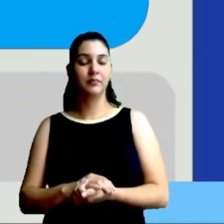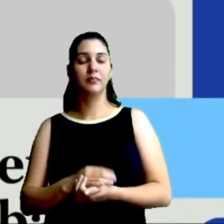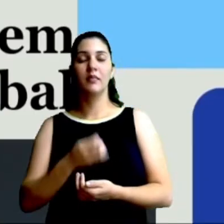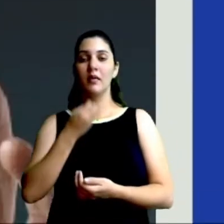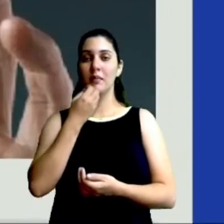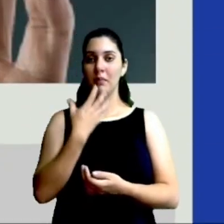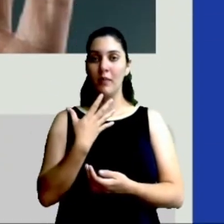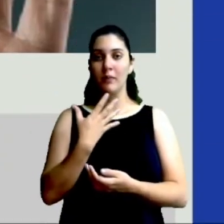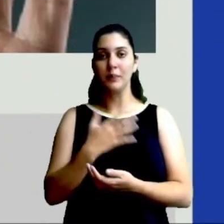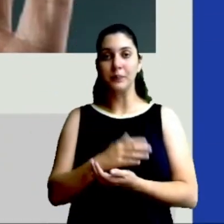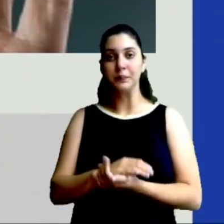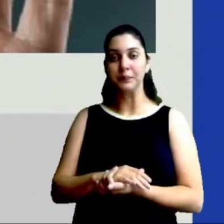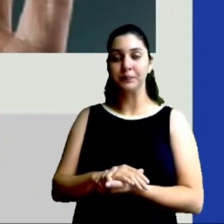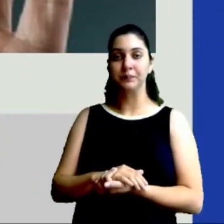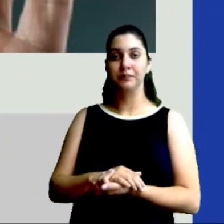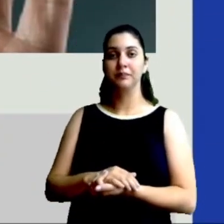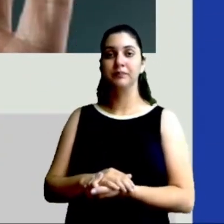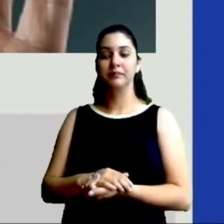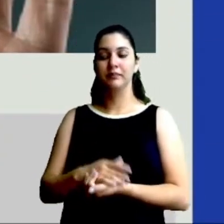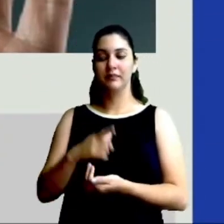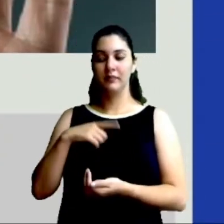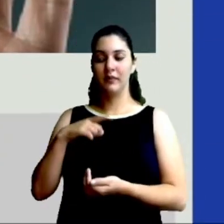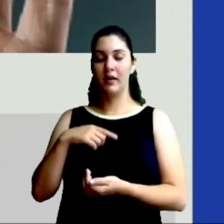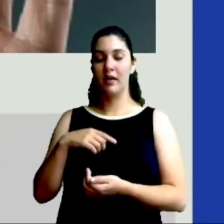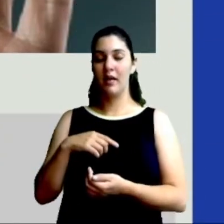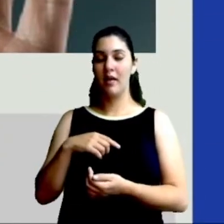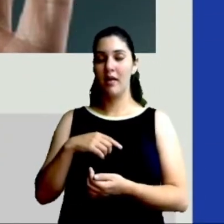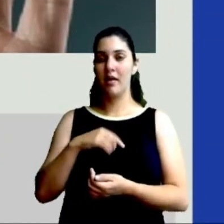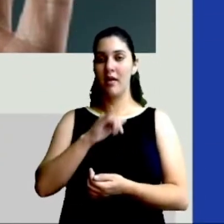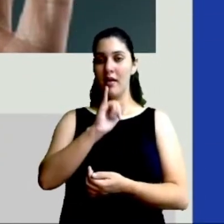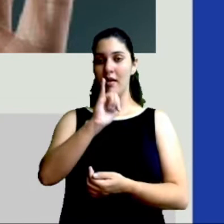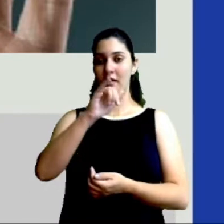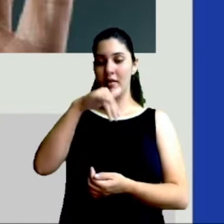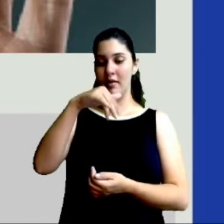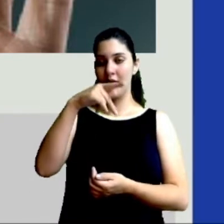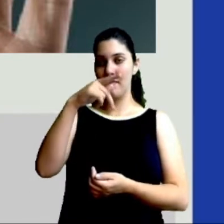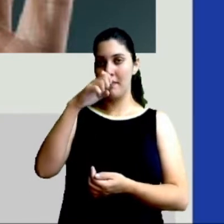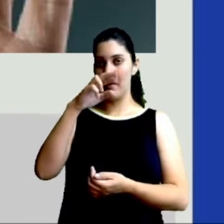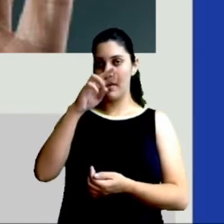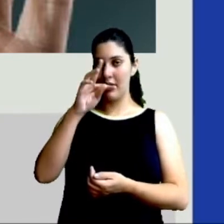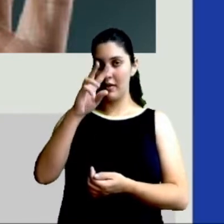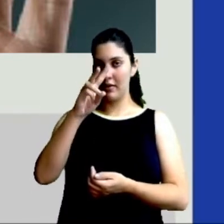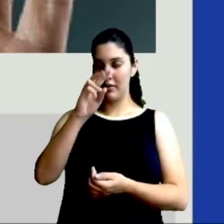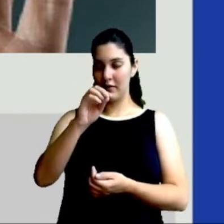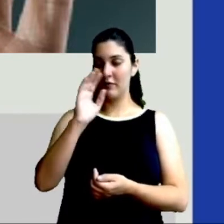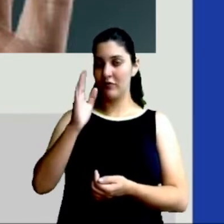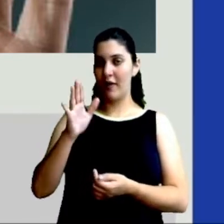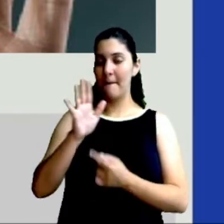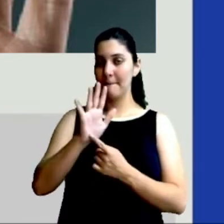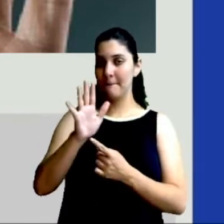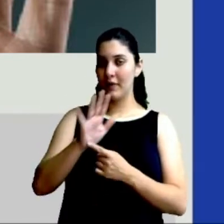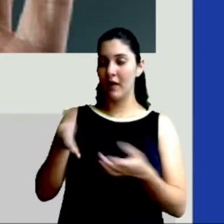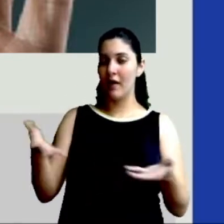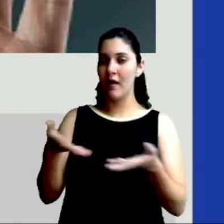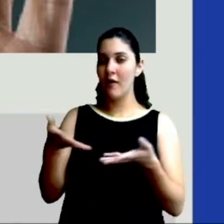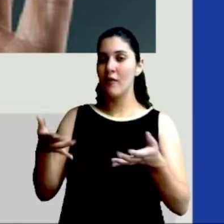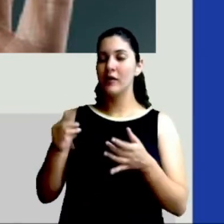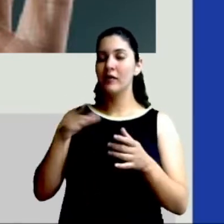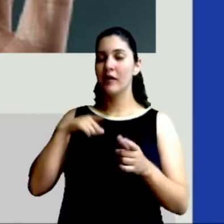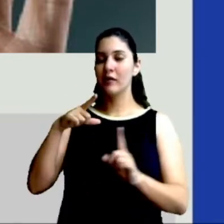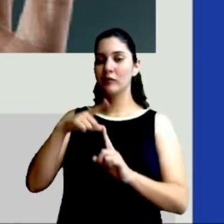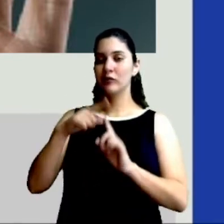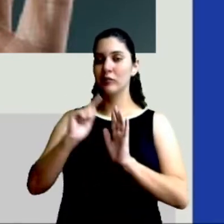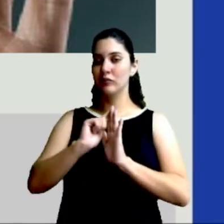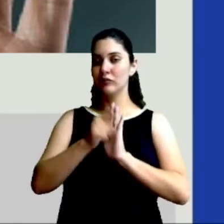Bom, a forma imperativa foi passada. Agora, a gente sabe que a gente está falando sobre um gênero anúncio e que a gente